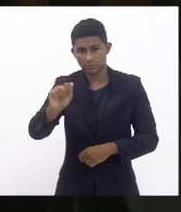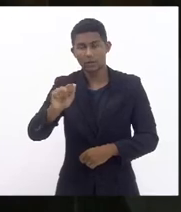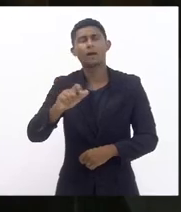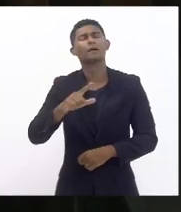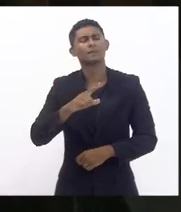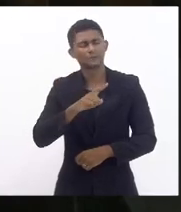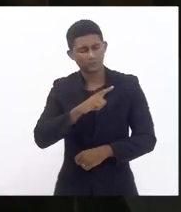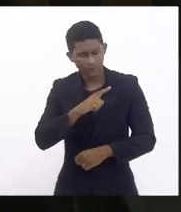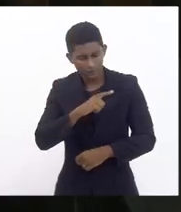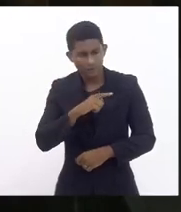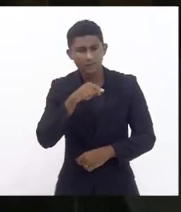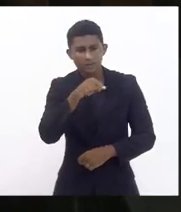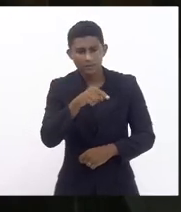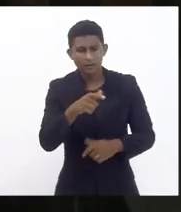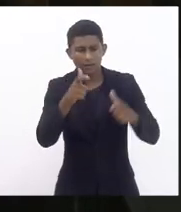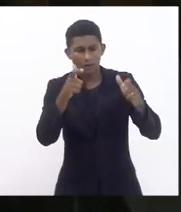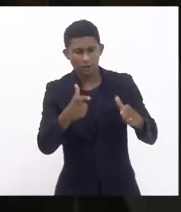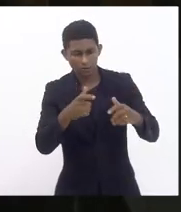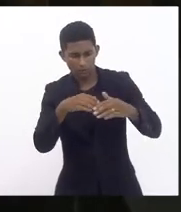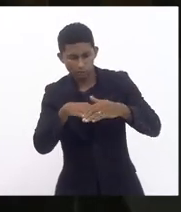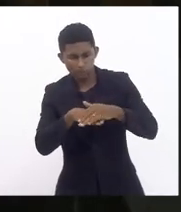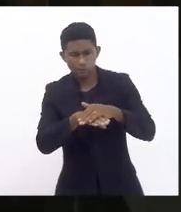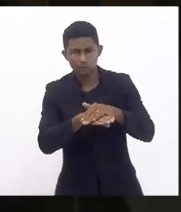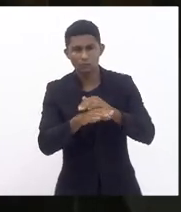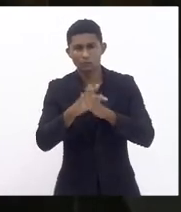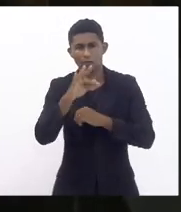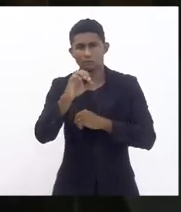fósforo. E o gás